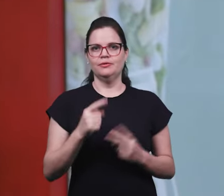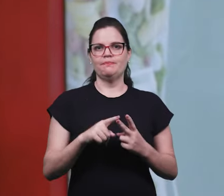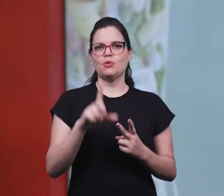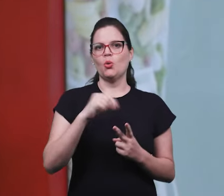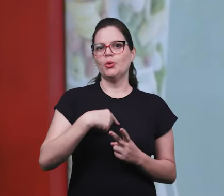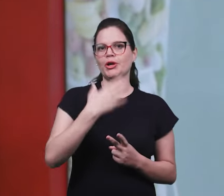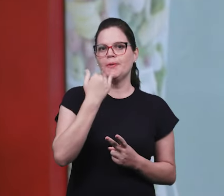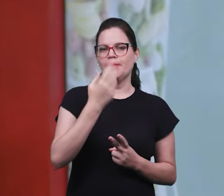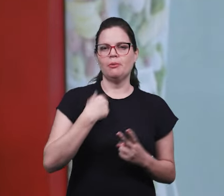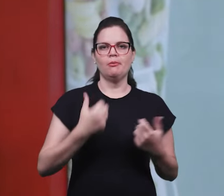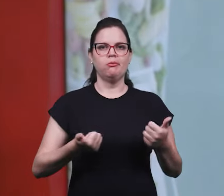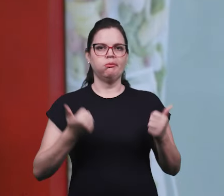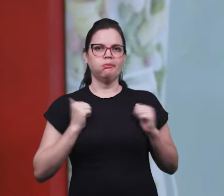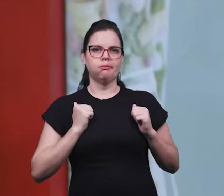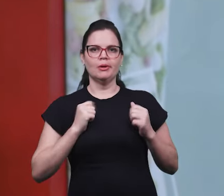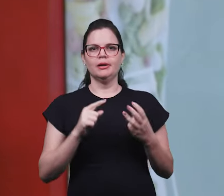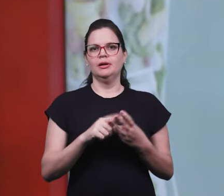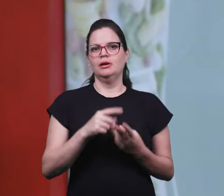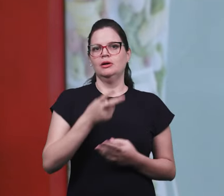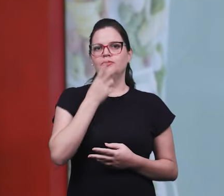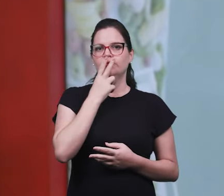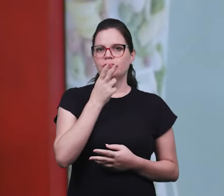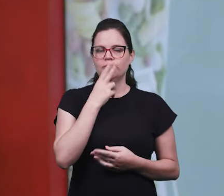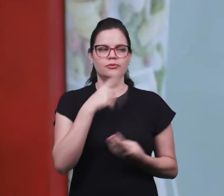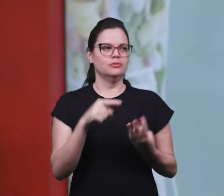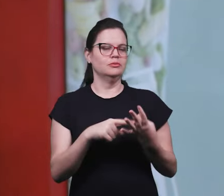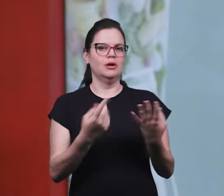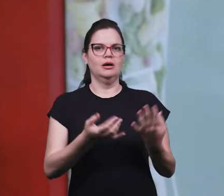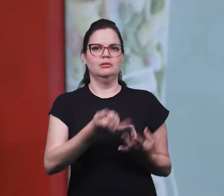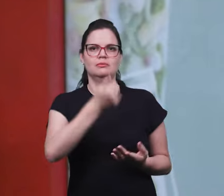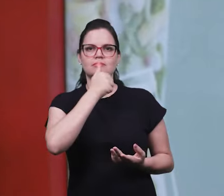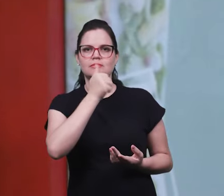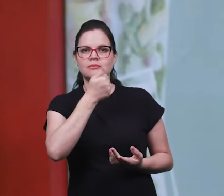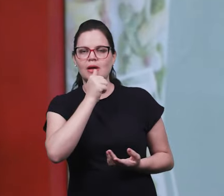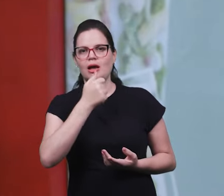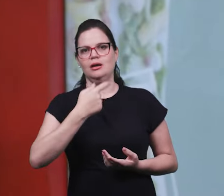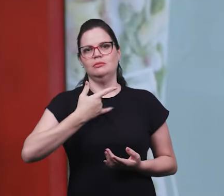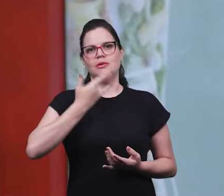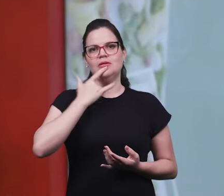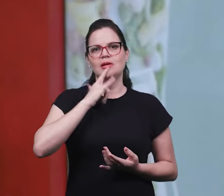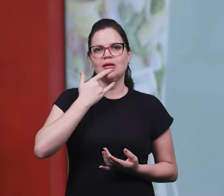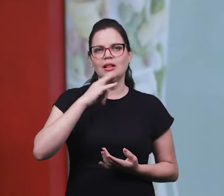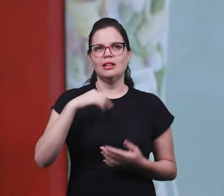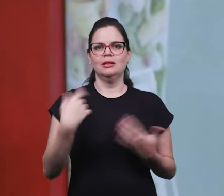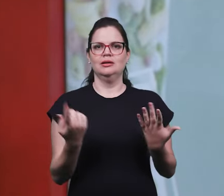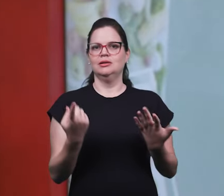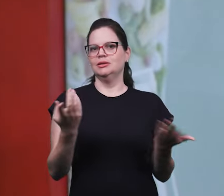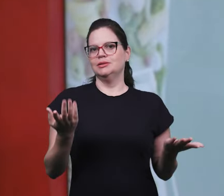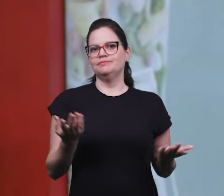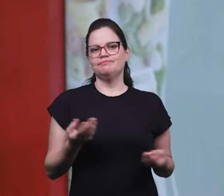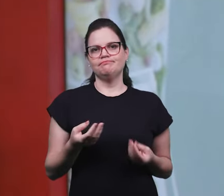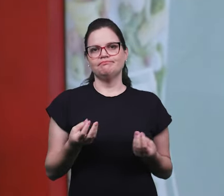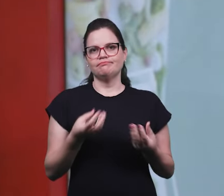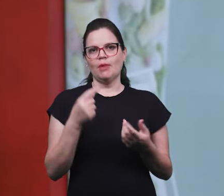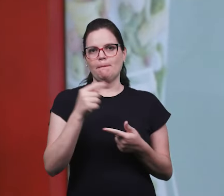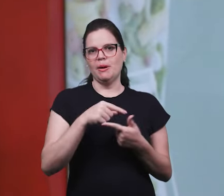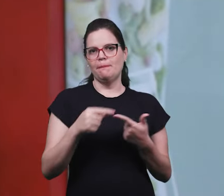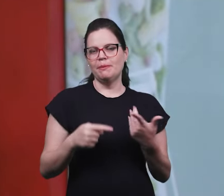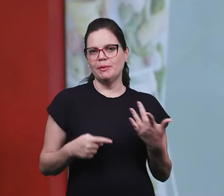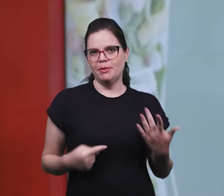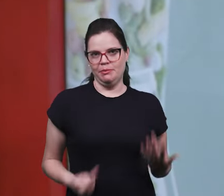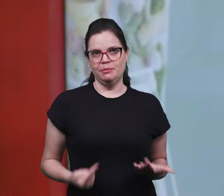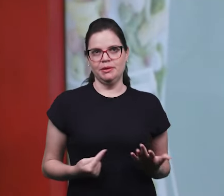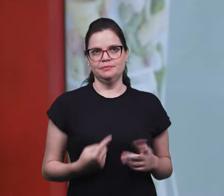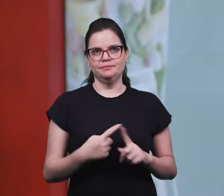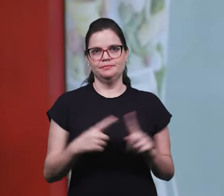sedentarismo trabalho eh alcoolismo tabagismo então e